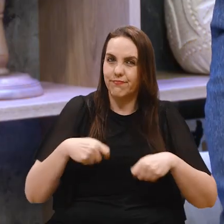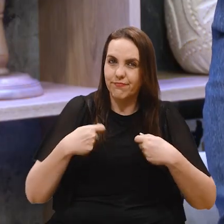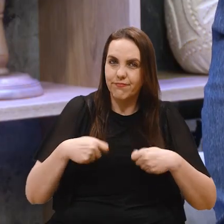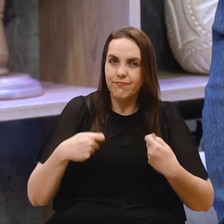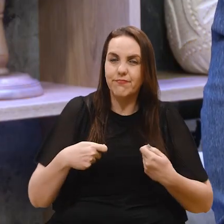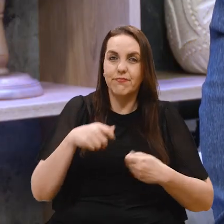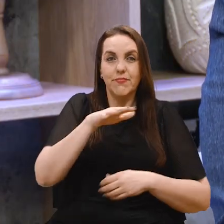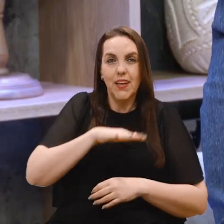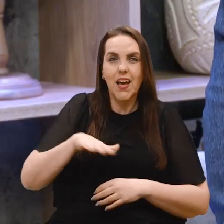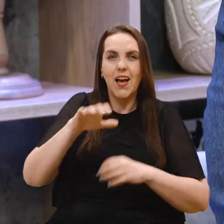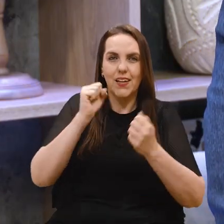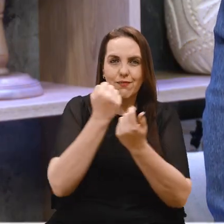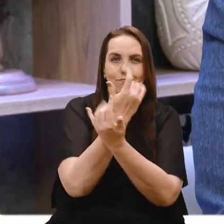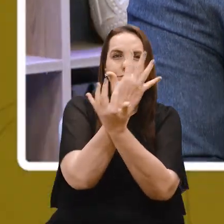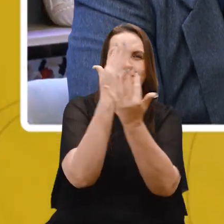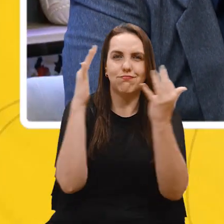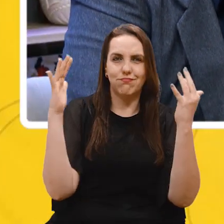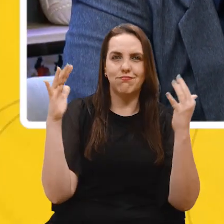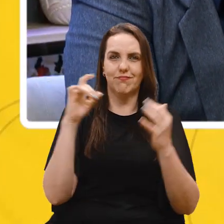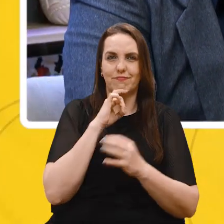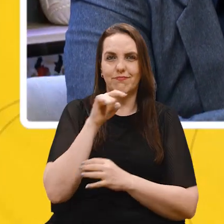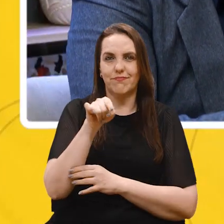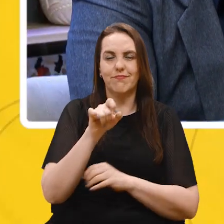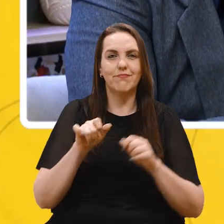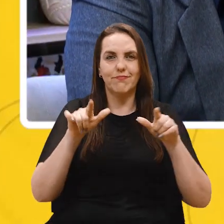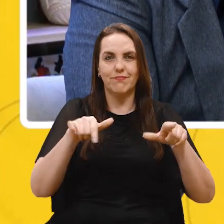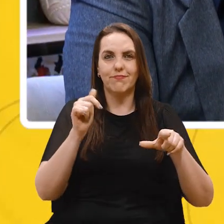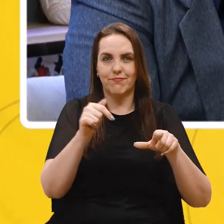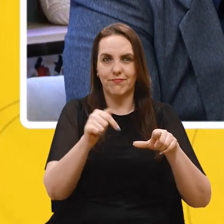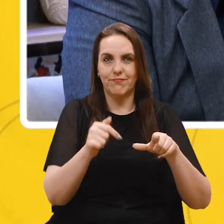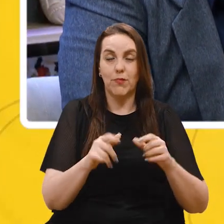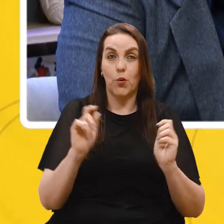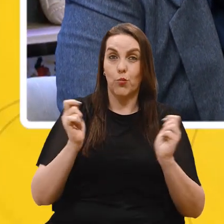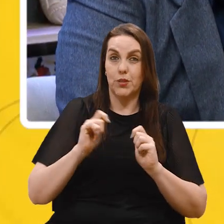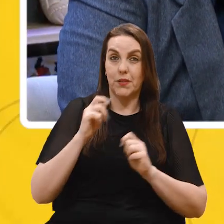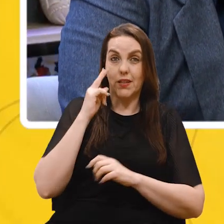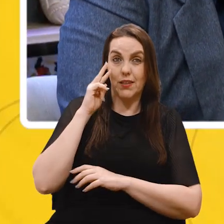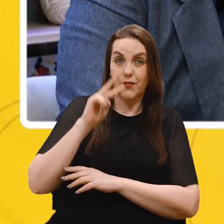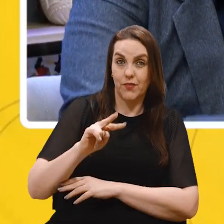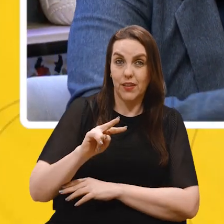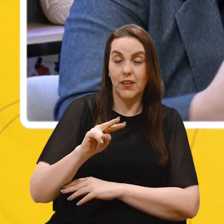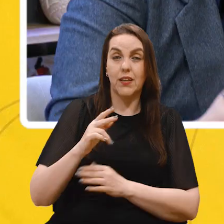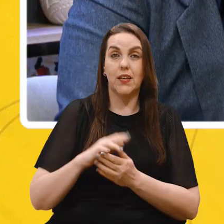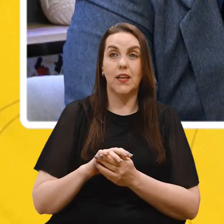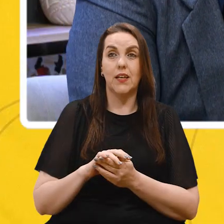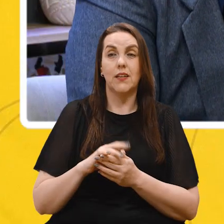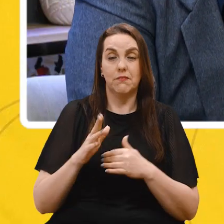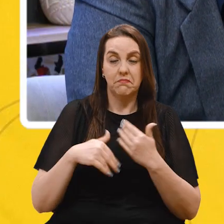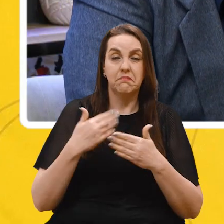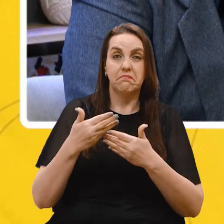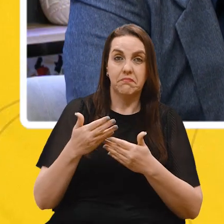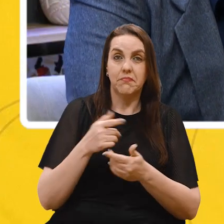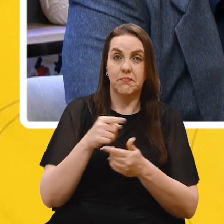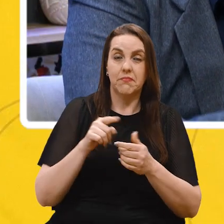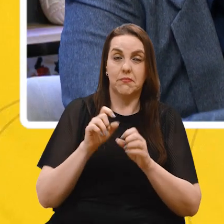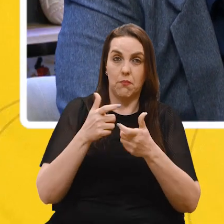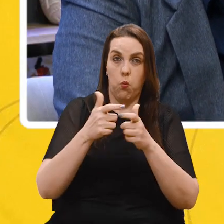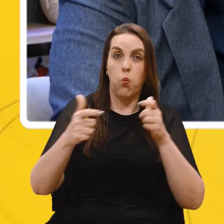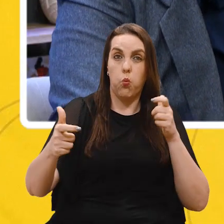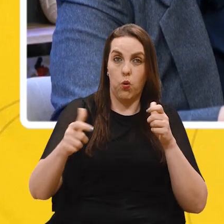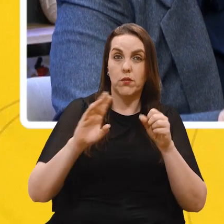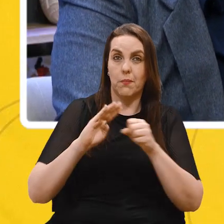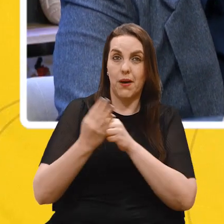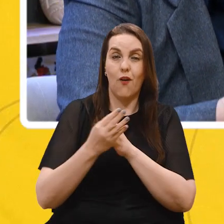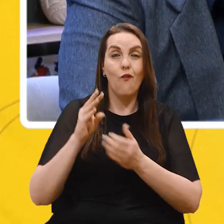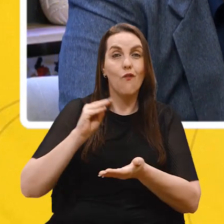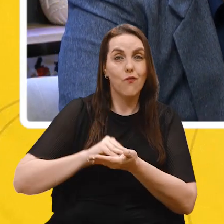uma área verde ali na localidade. A gente também pôde verificar que, apesar das dimensões do bairro, falta um lugar